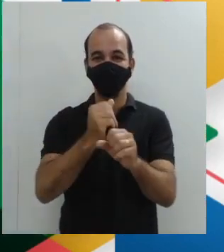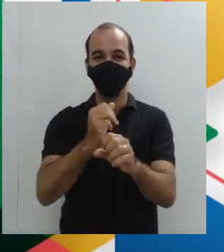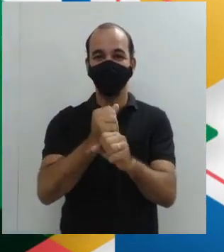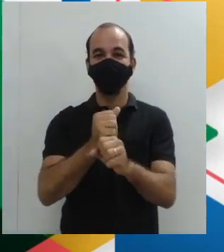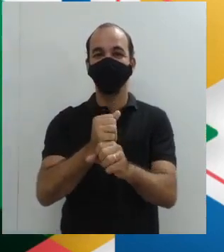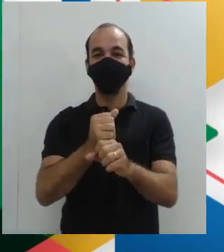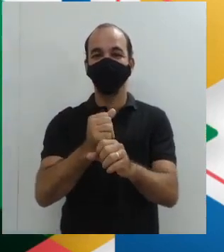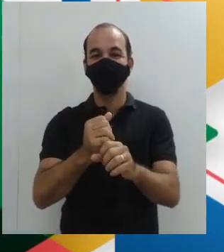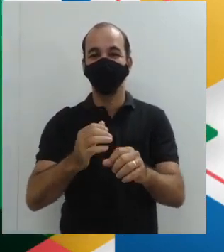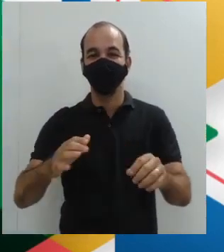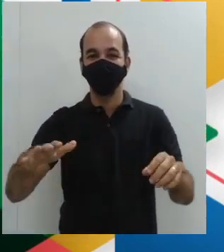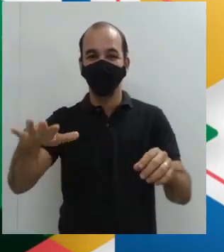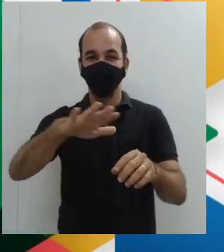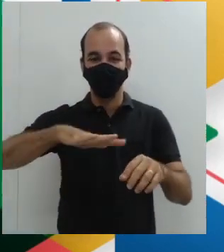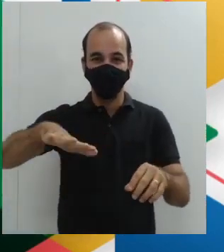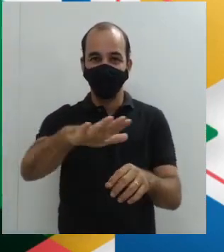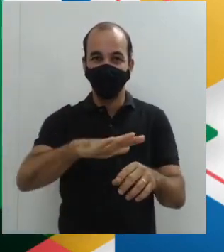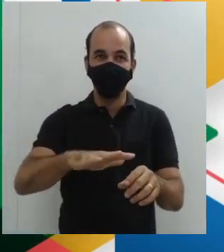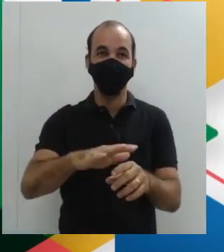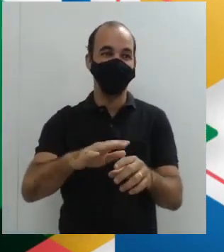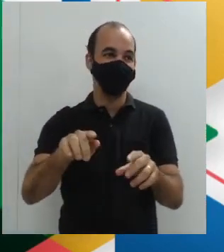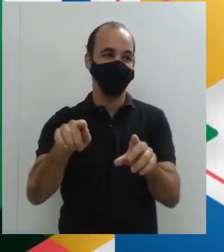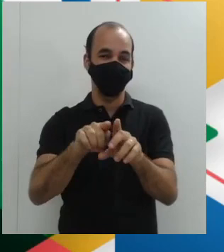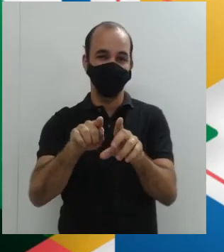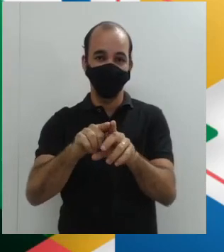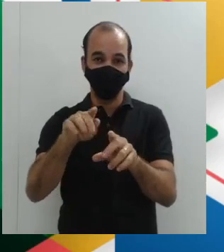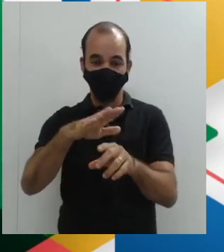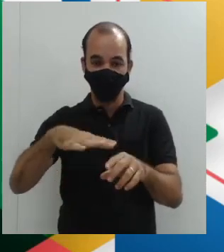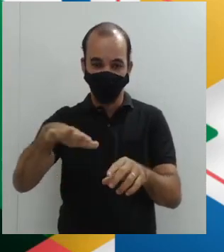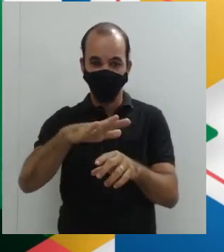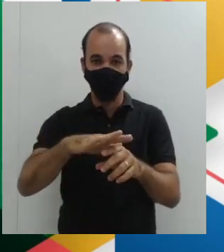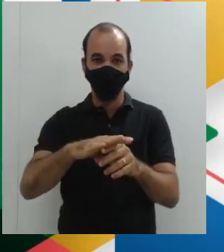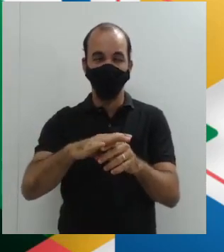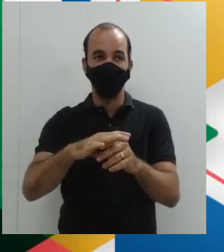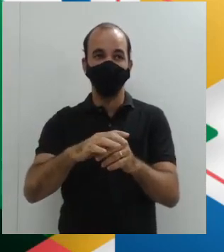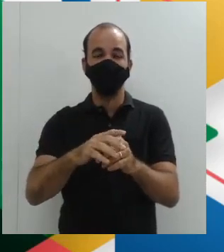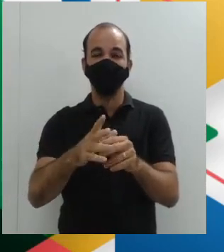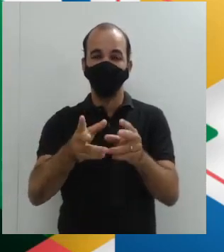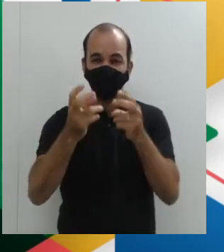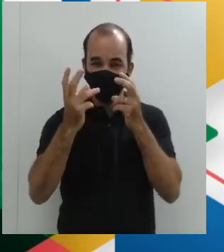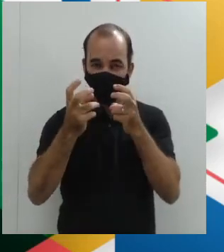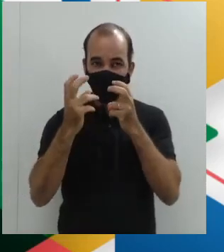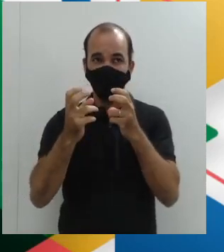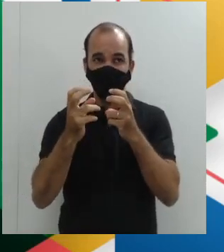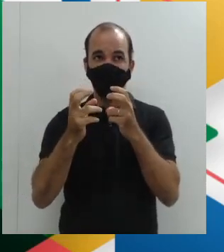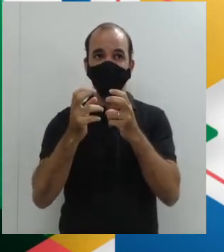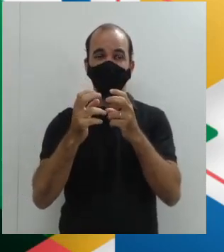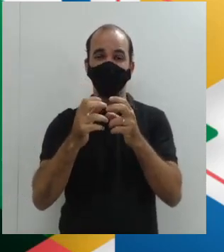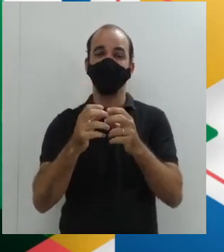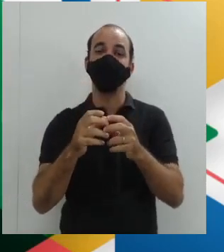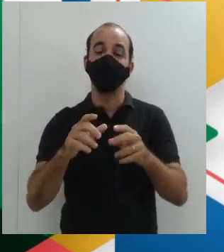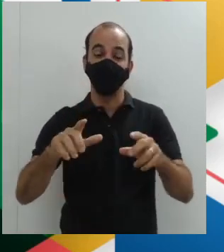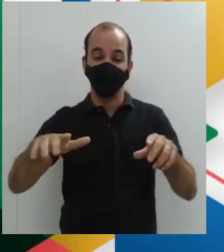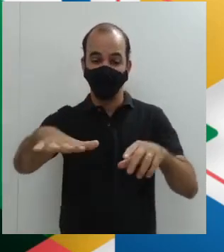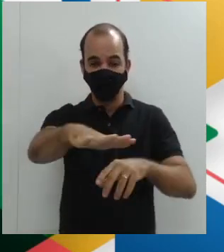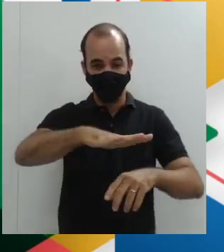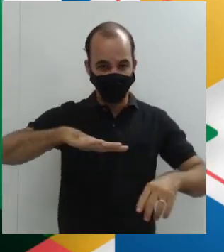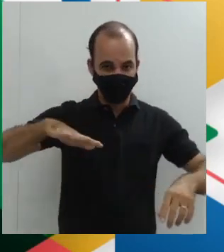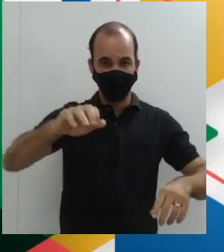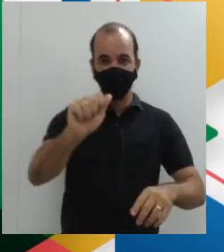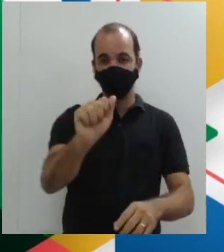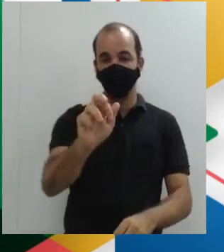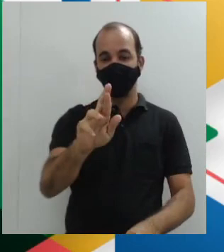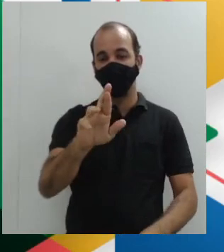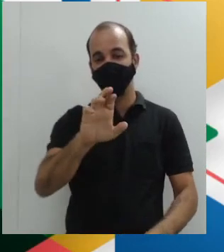de superfície de paralelepípedo. Então, observe, quando eu planificar a superfície total de um paralelepípedo com